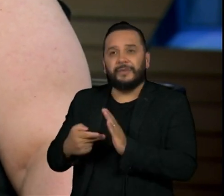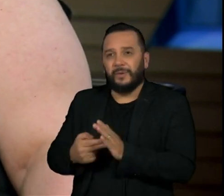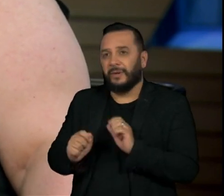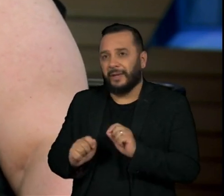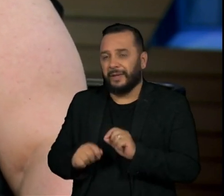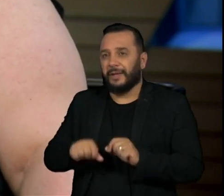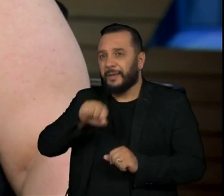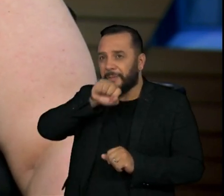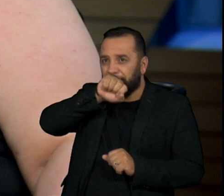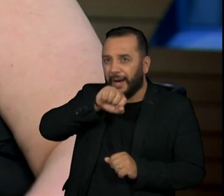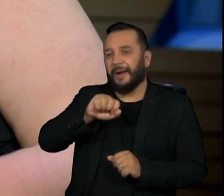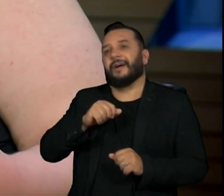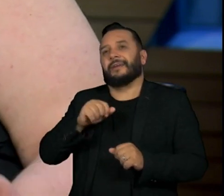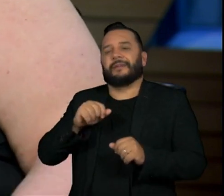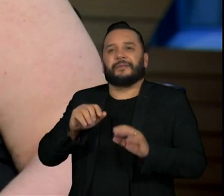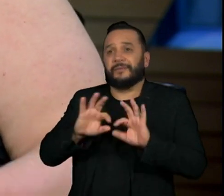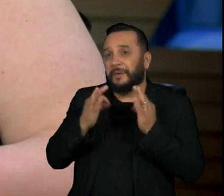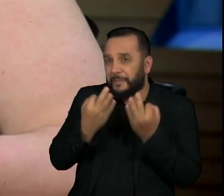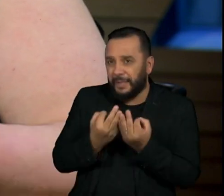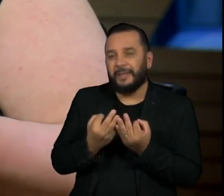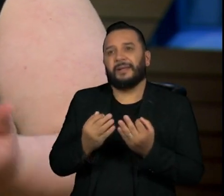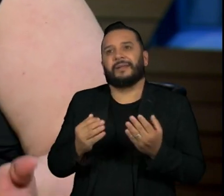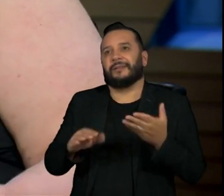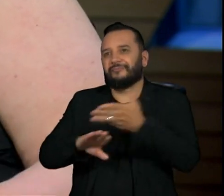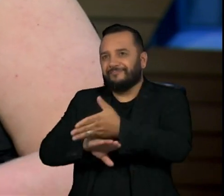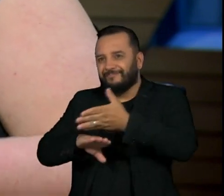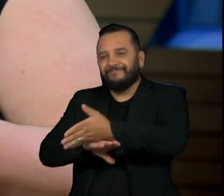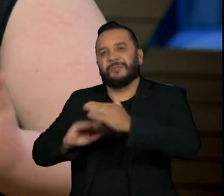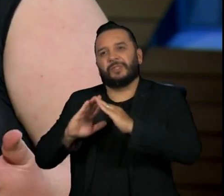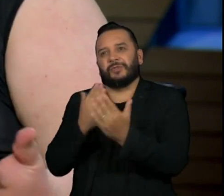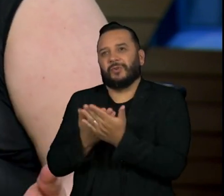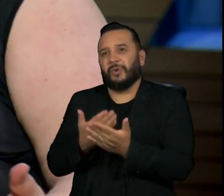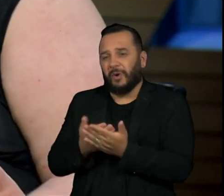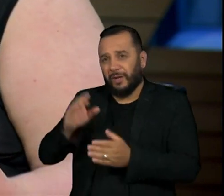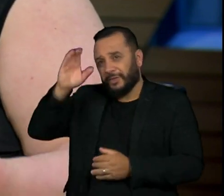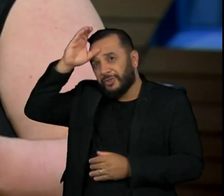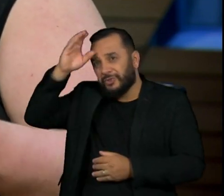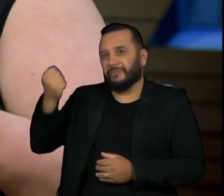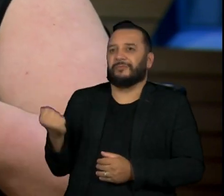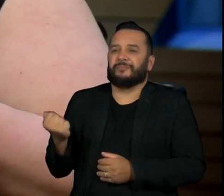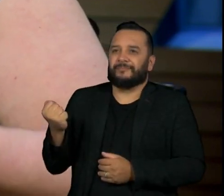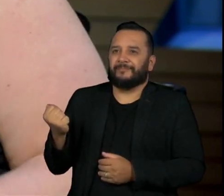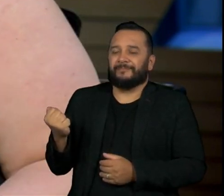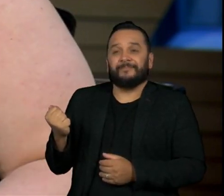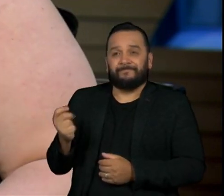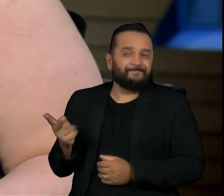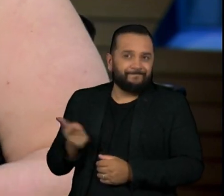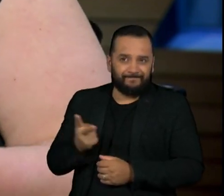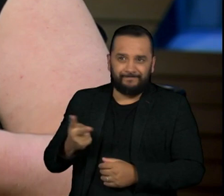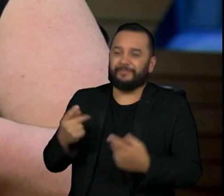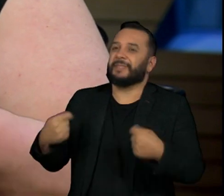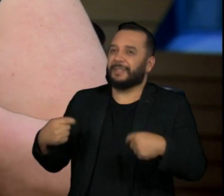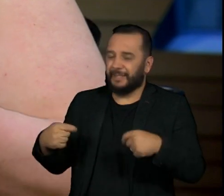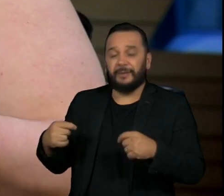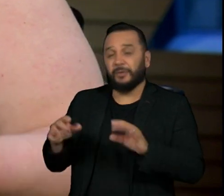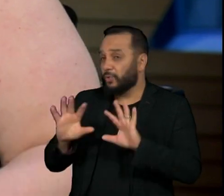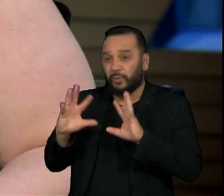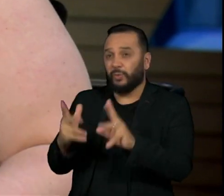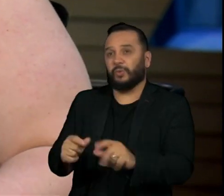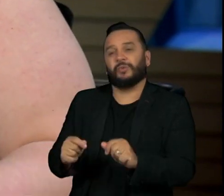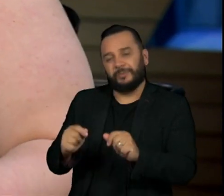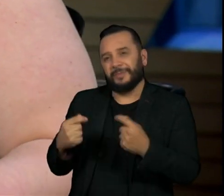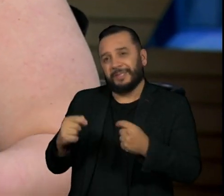Que os pais, se não puderem, os pais, a família estendida, os tios, etc., que eles possam estar na escola, ver como a vida